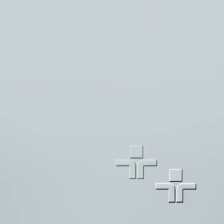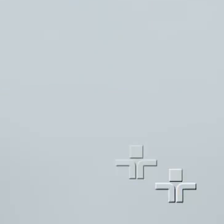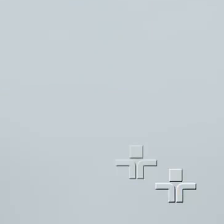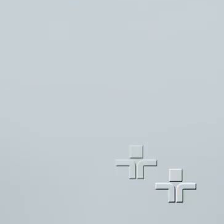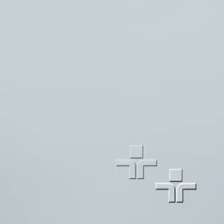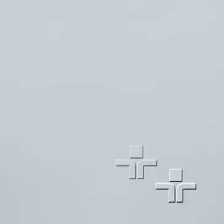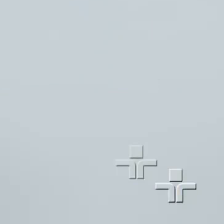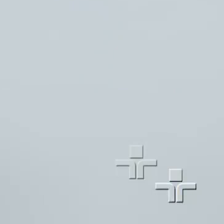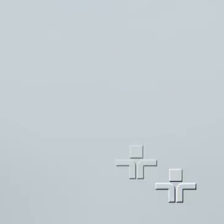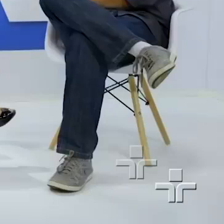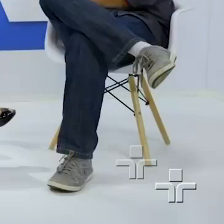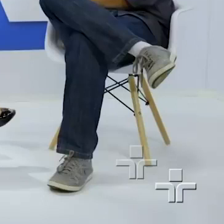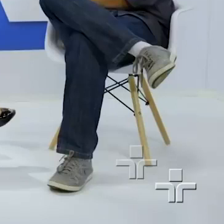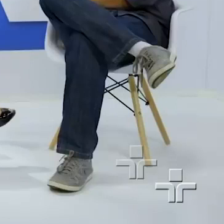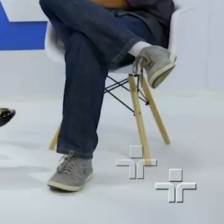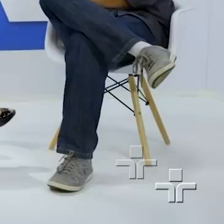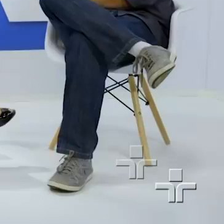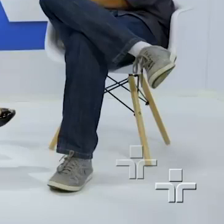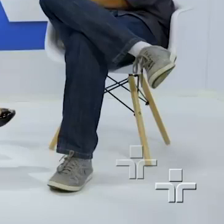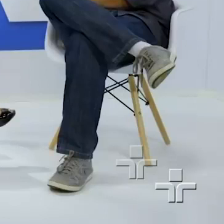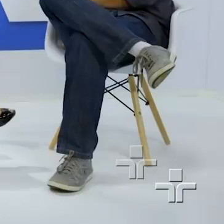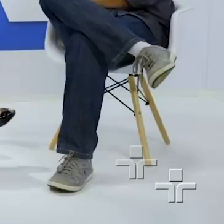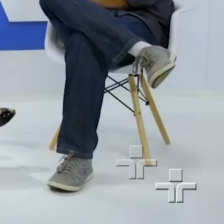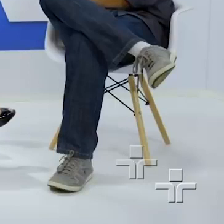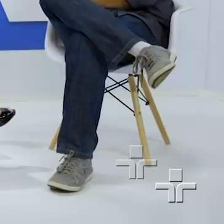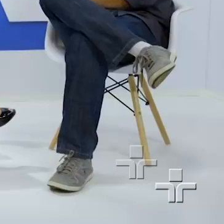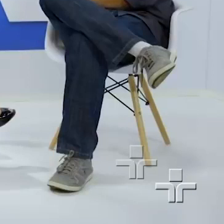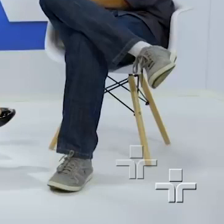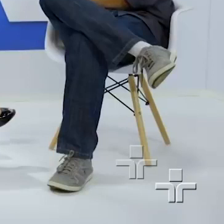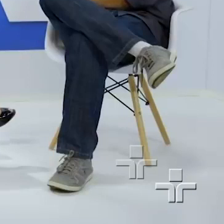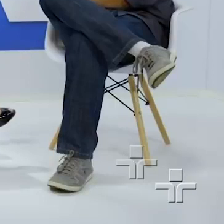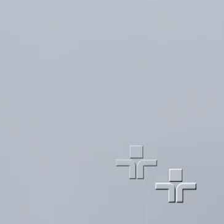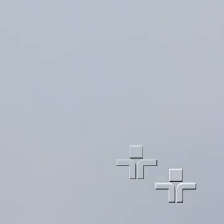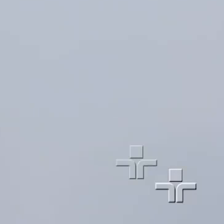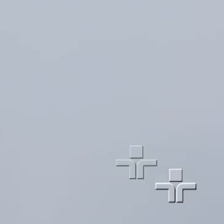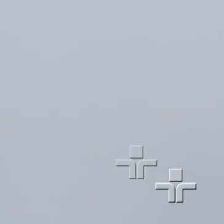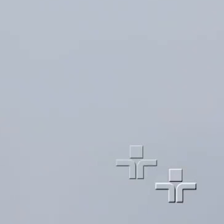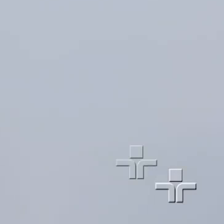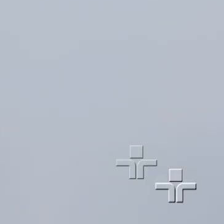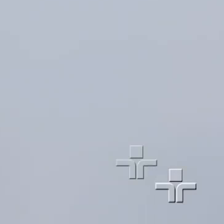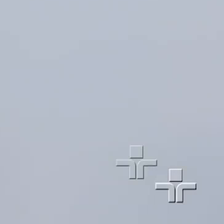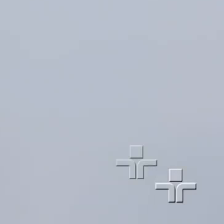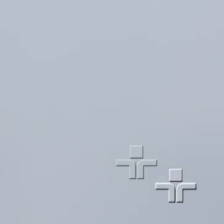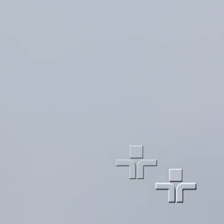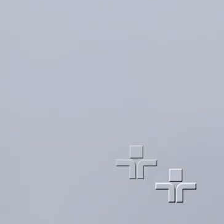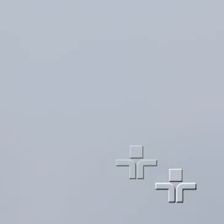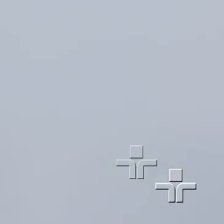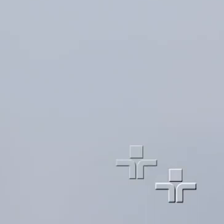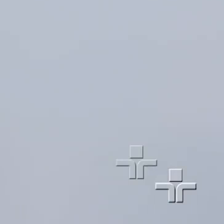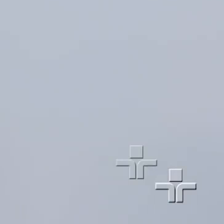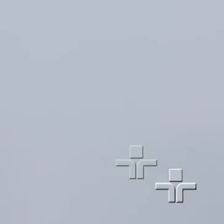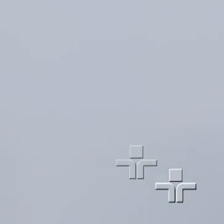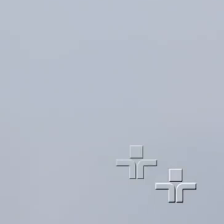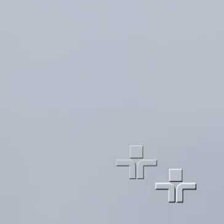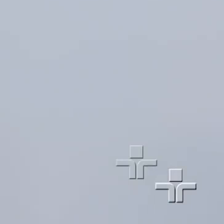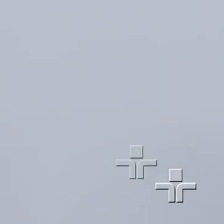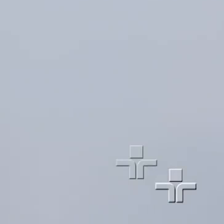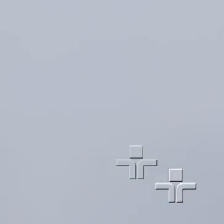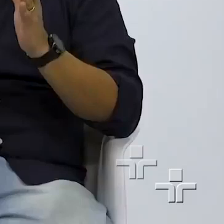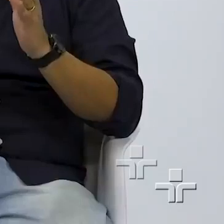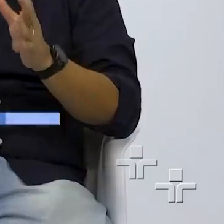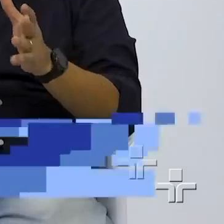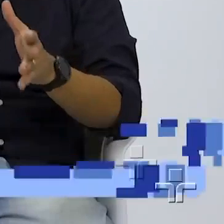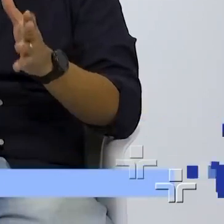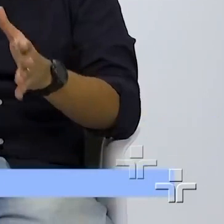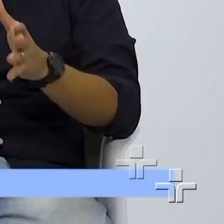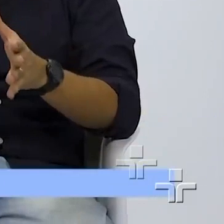para uma pessoa, já teria valido a pena. Não é só o impacto na vida delas, mas o impacto na sociedade como um todo. Isso para nós é o mais